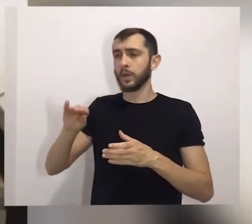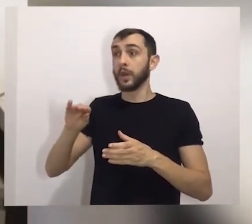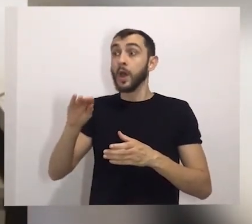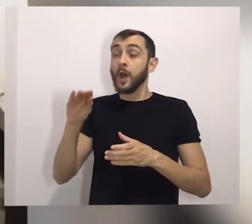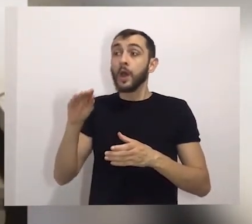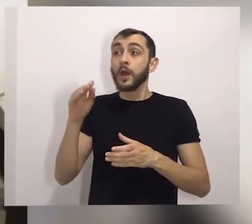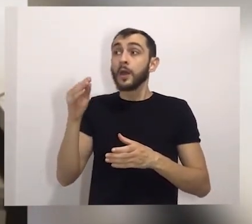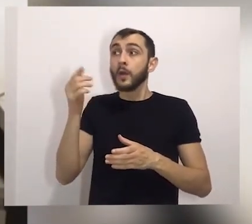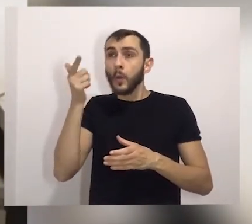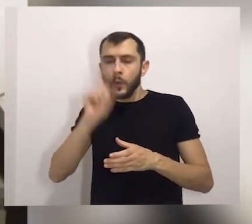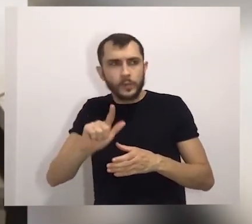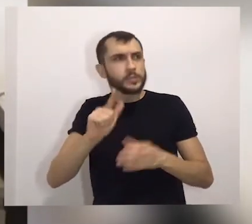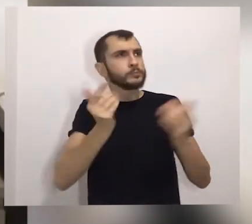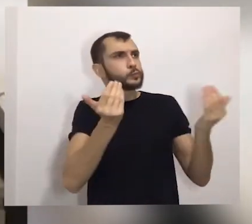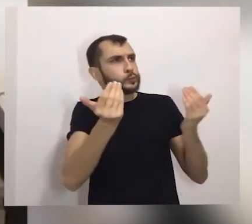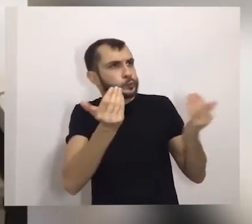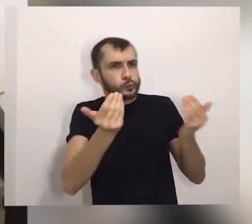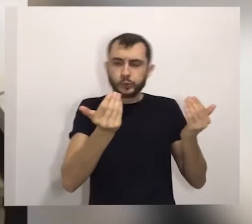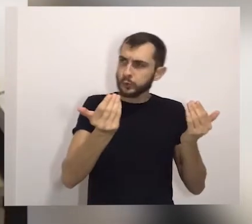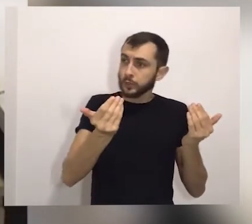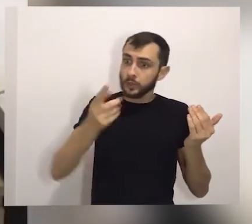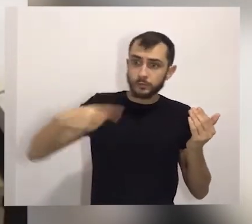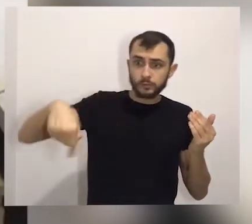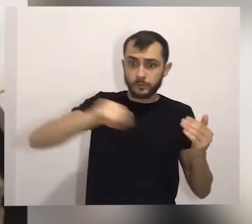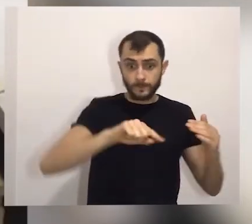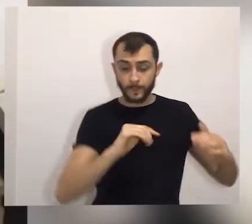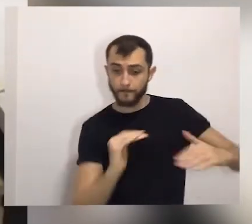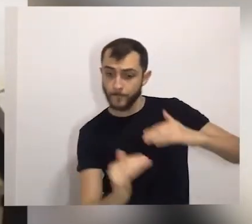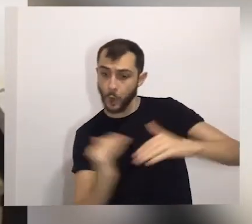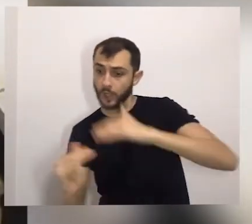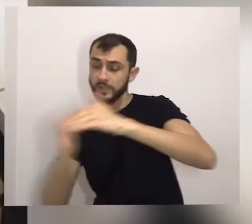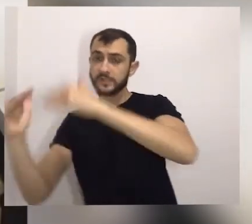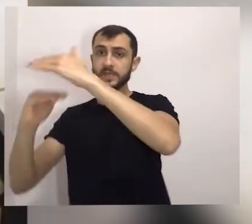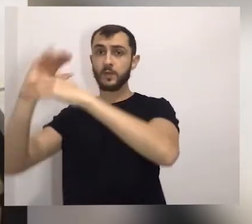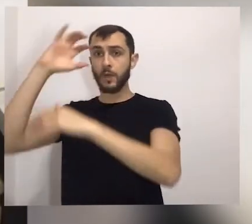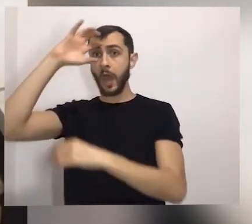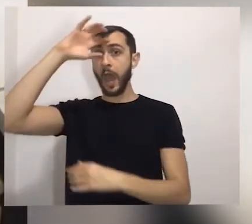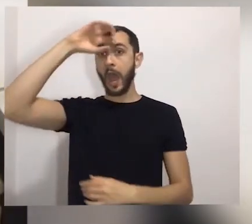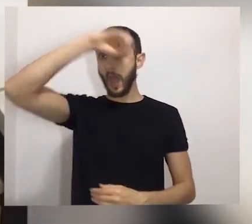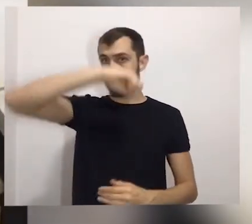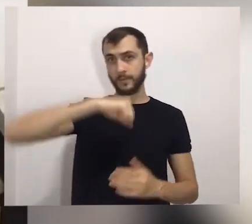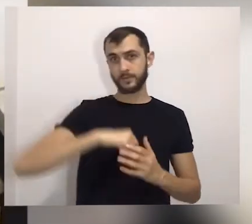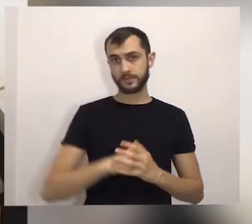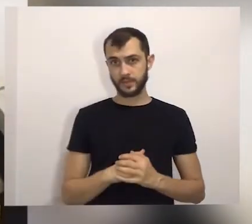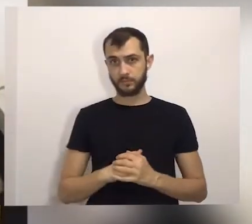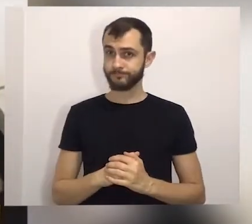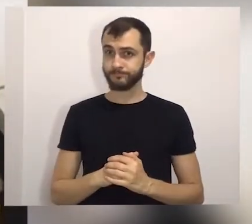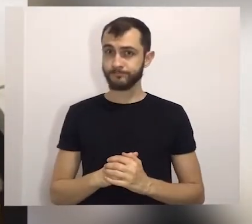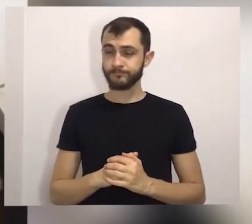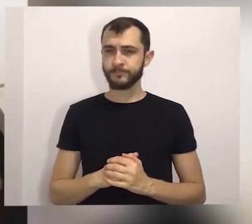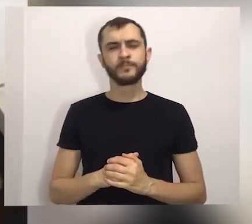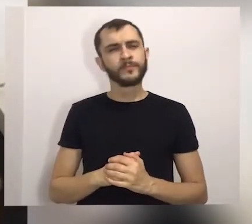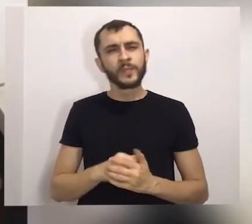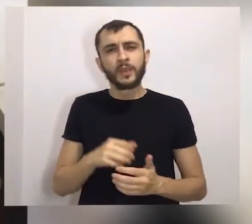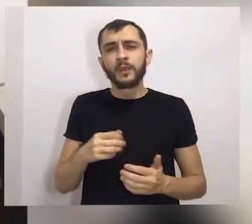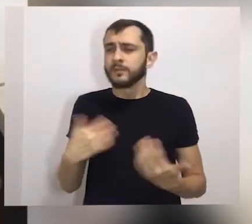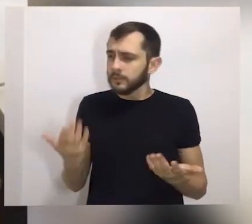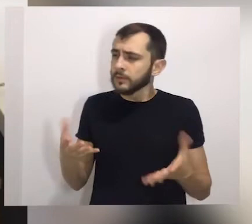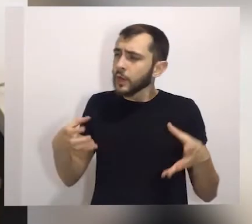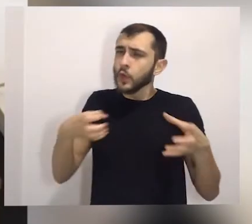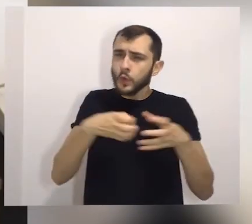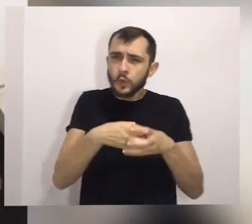linguística, obedecendo uma consolidação e progressão dessas aprendizagens. Nesse